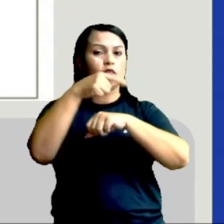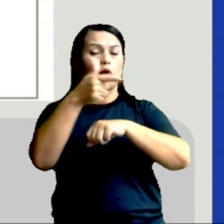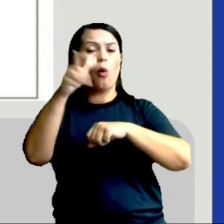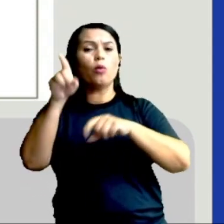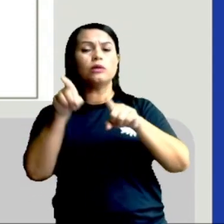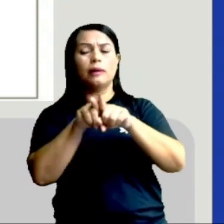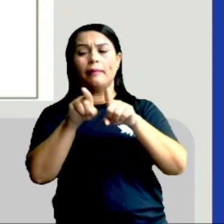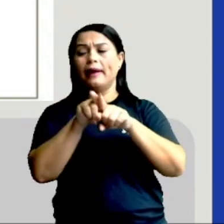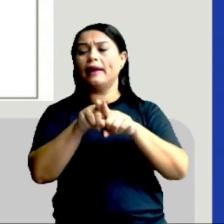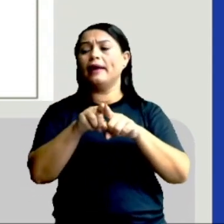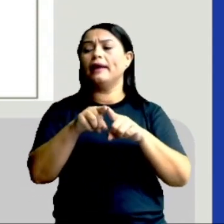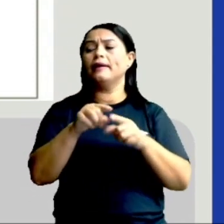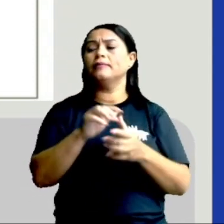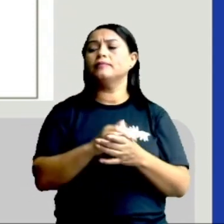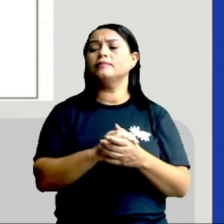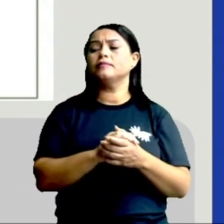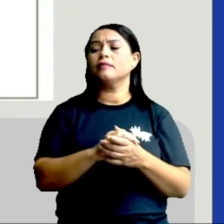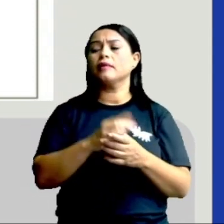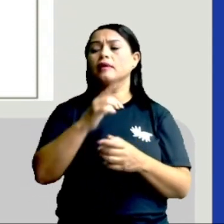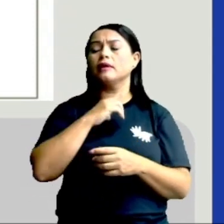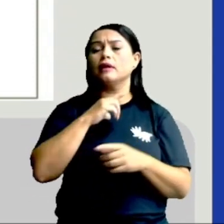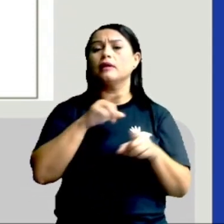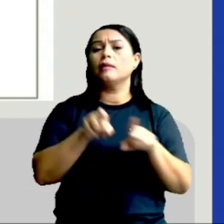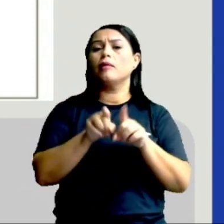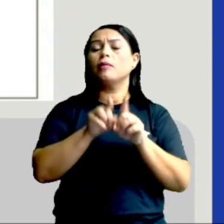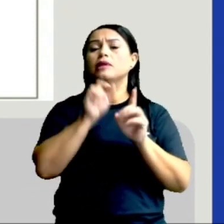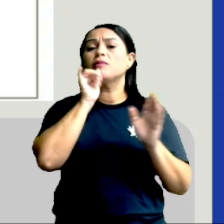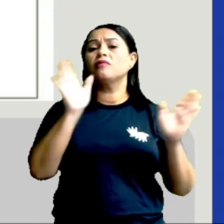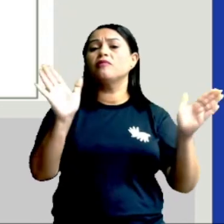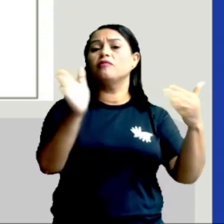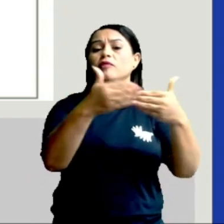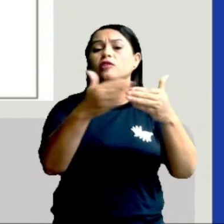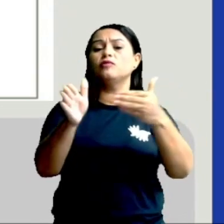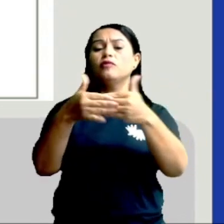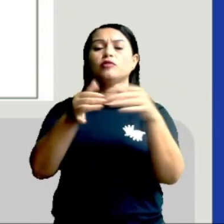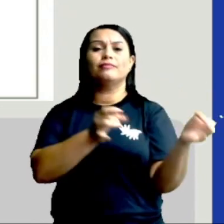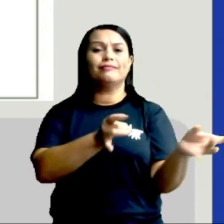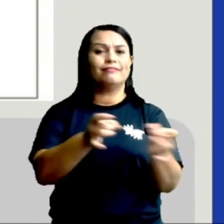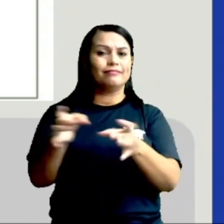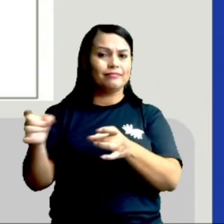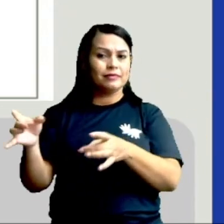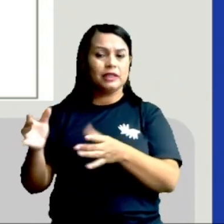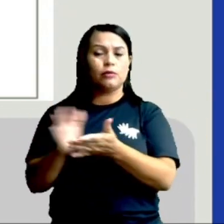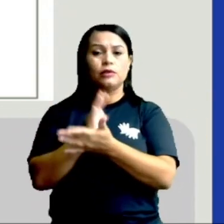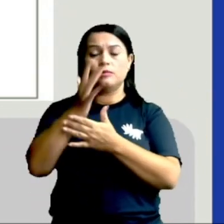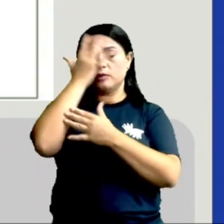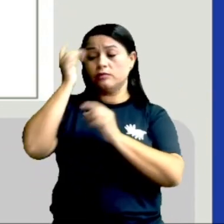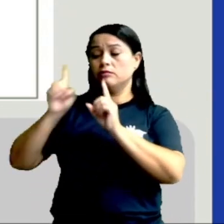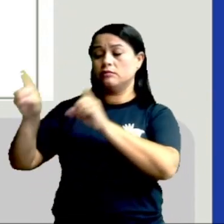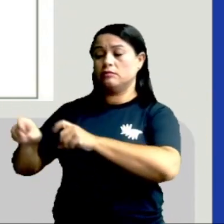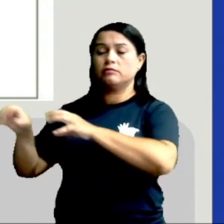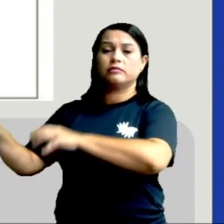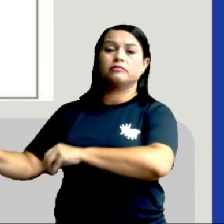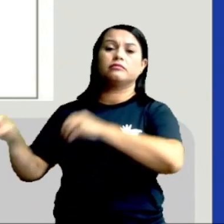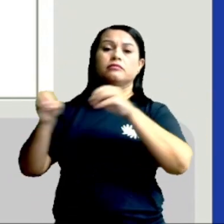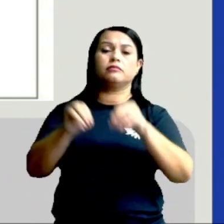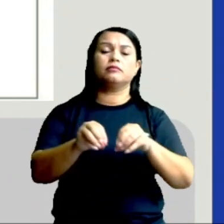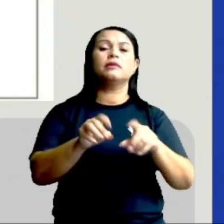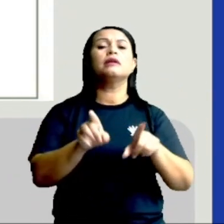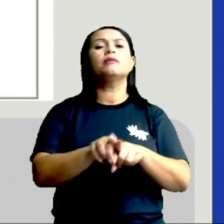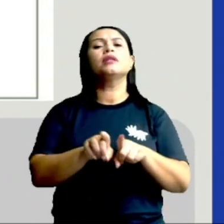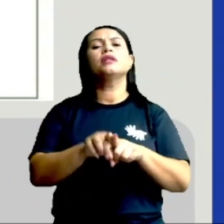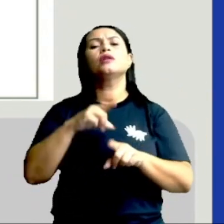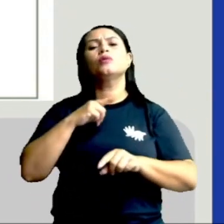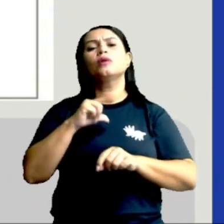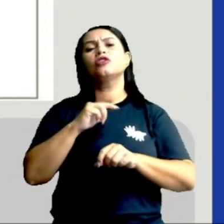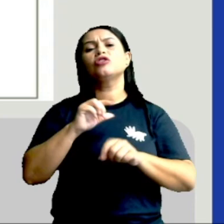estagnação econômica, ou seja, o fecho de comércio e o abandono dos campos. Já na parte social, os